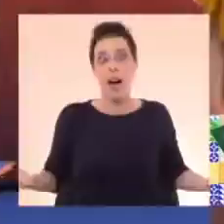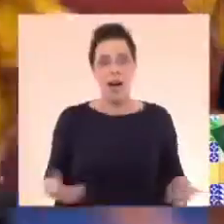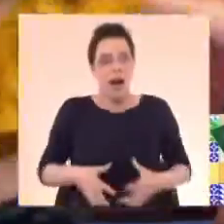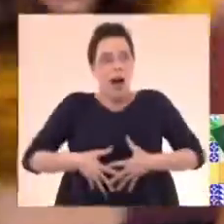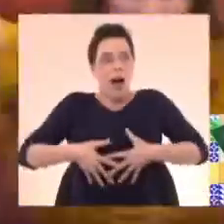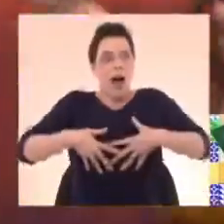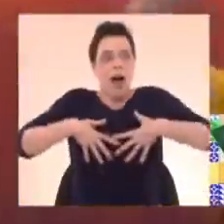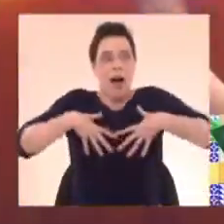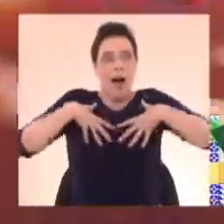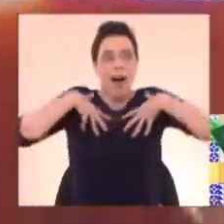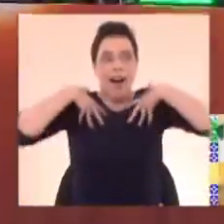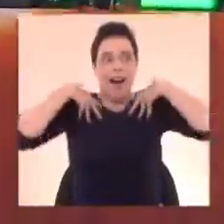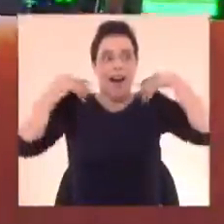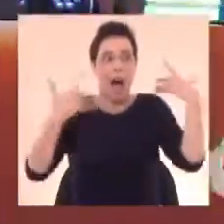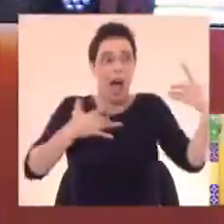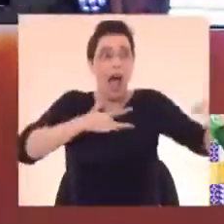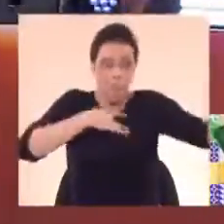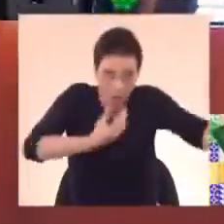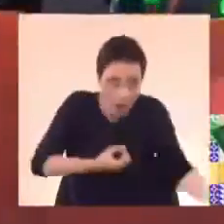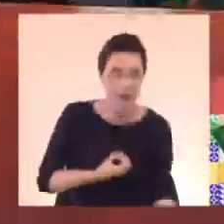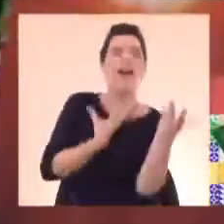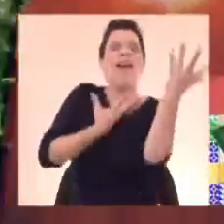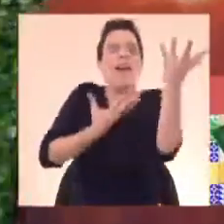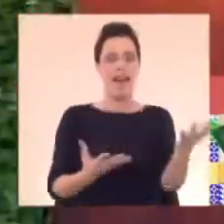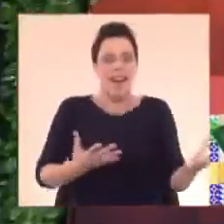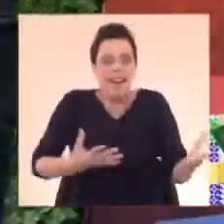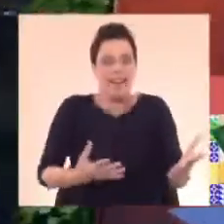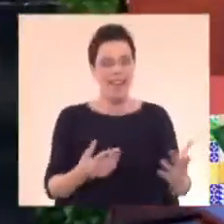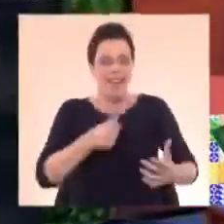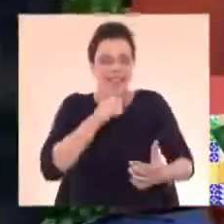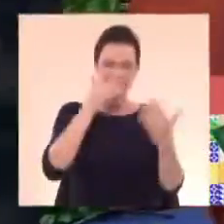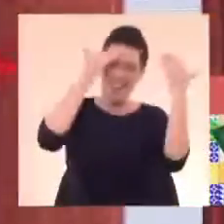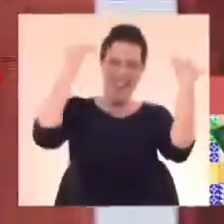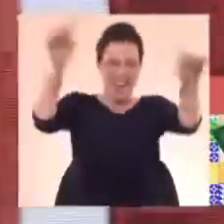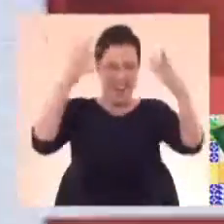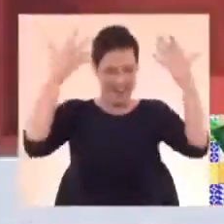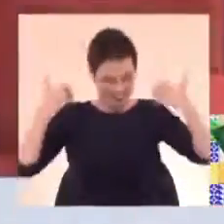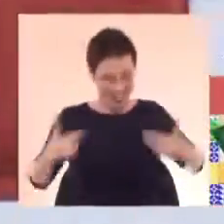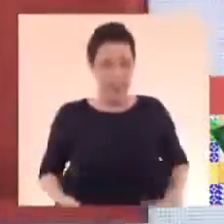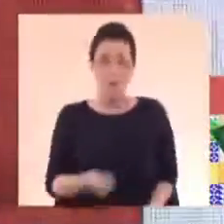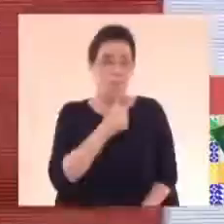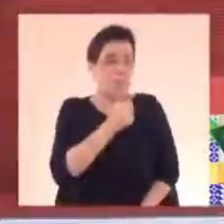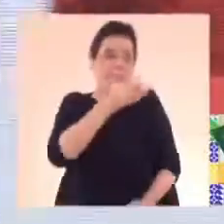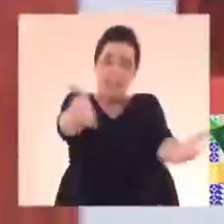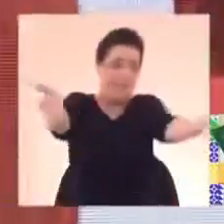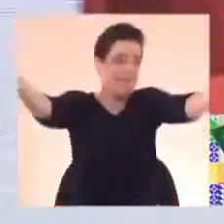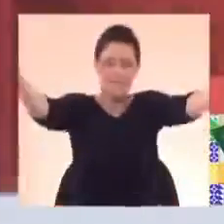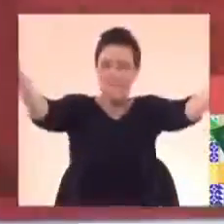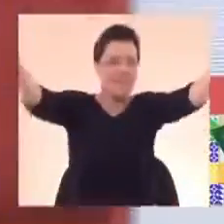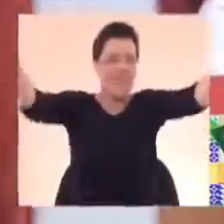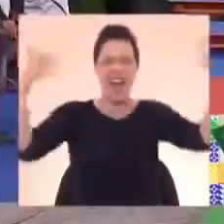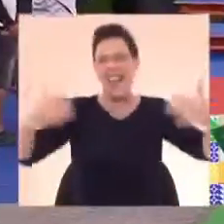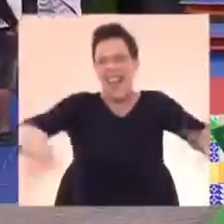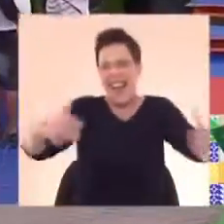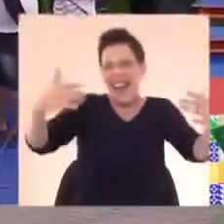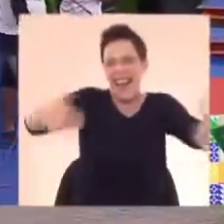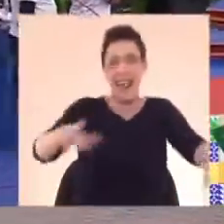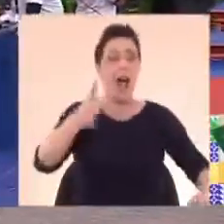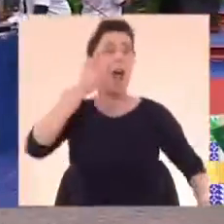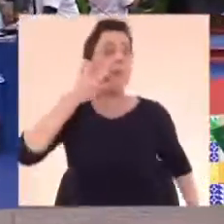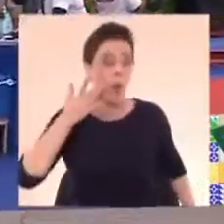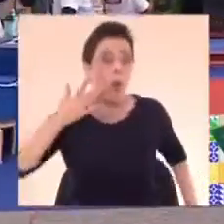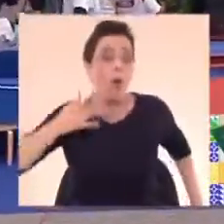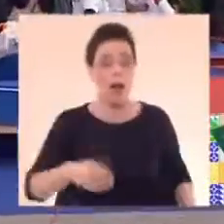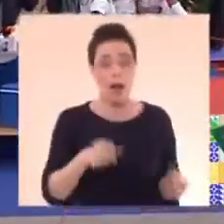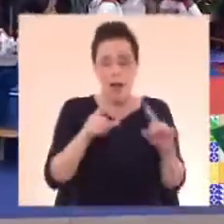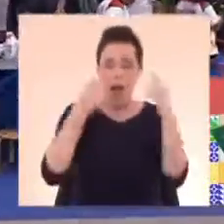coisa ficou quente e o amor aconteceu. Usa e abusa, faz de mim o que quiser. Ai, ai, morena,